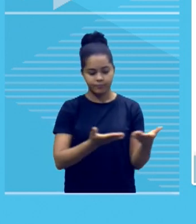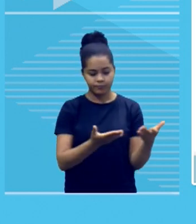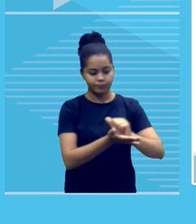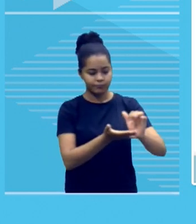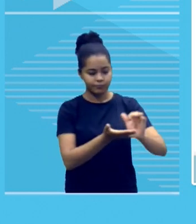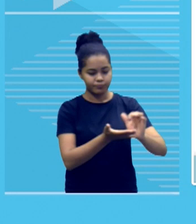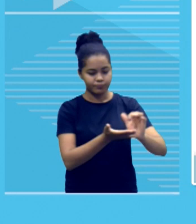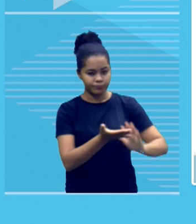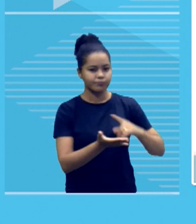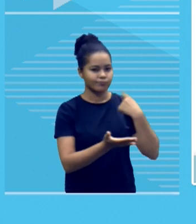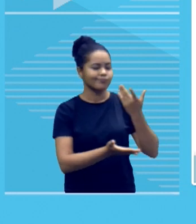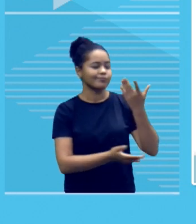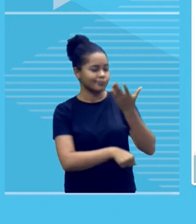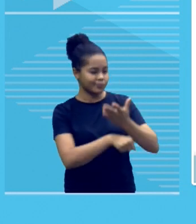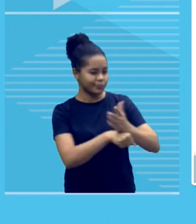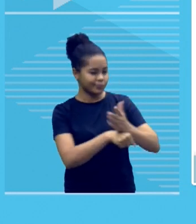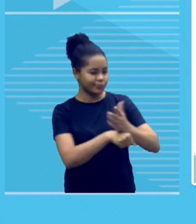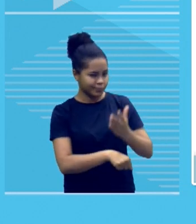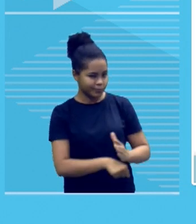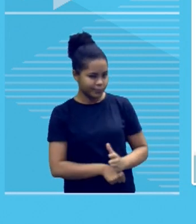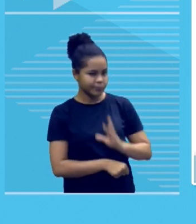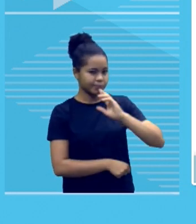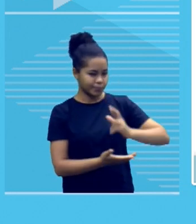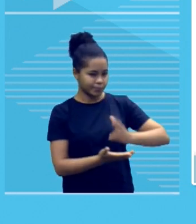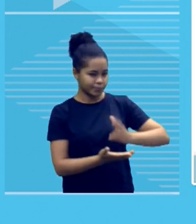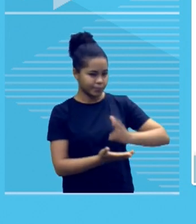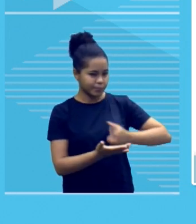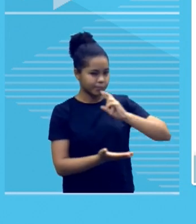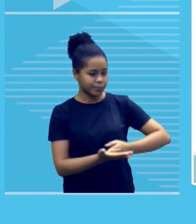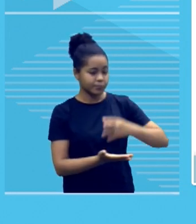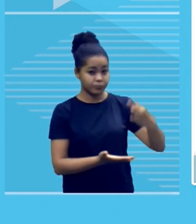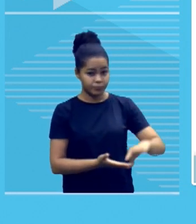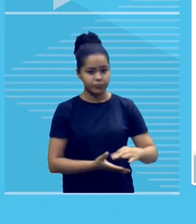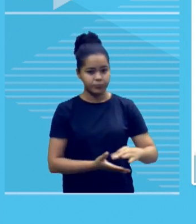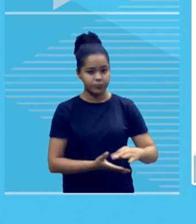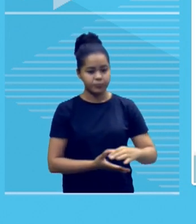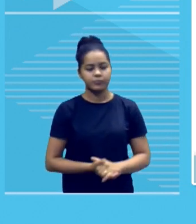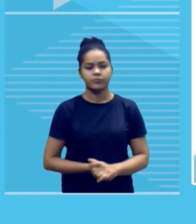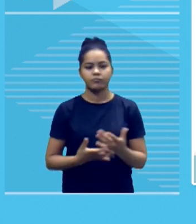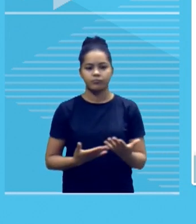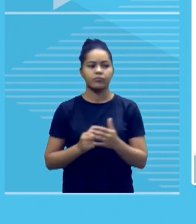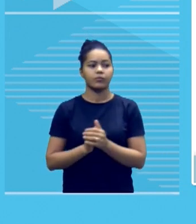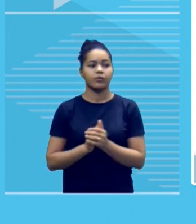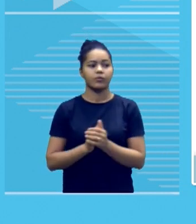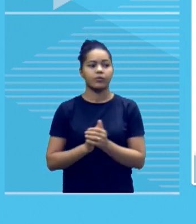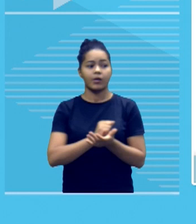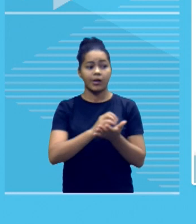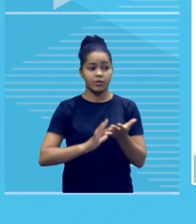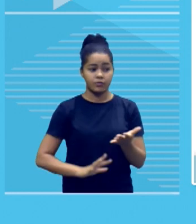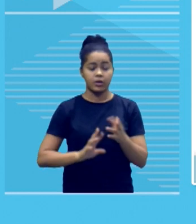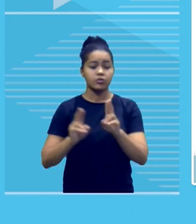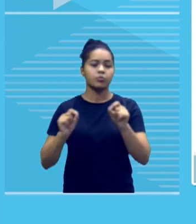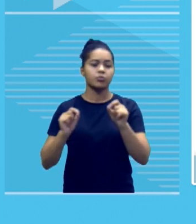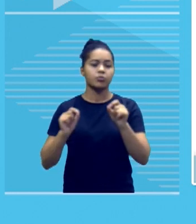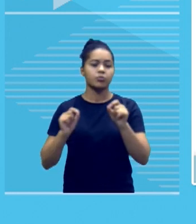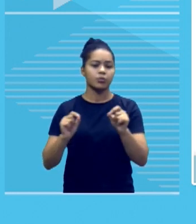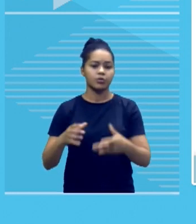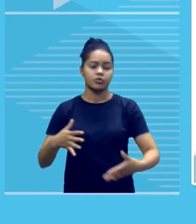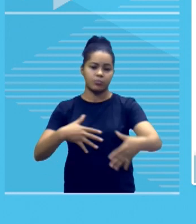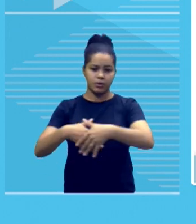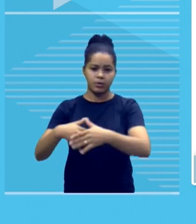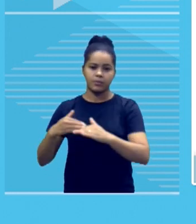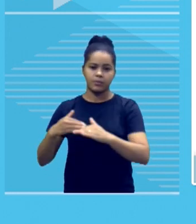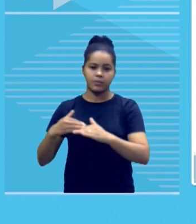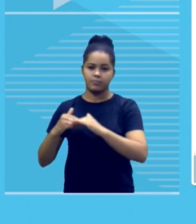exercício de classe sobre isomeria plana exercício de classe sobre isomeria Plano